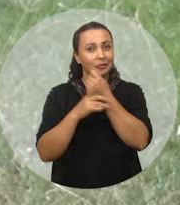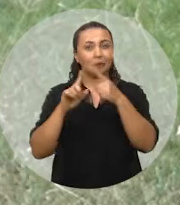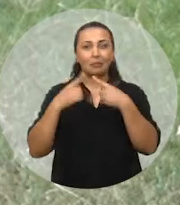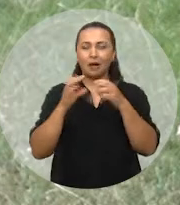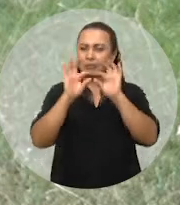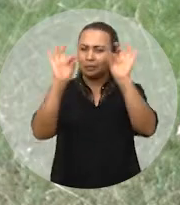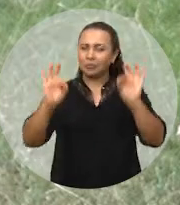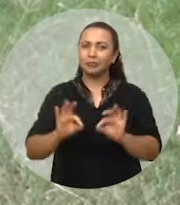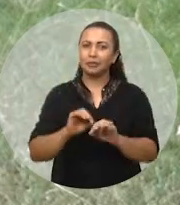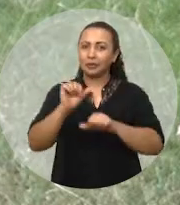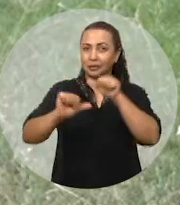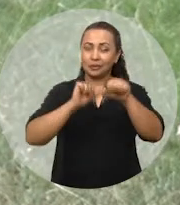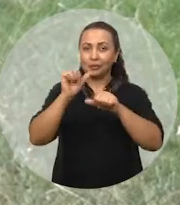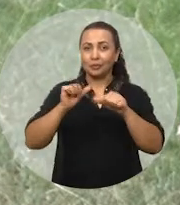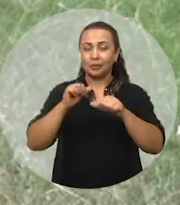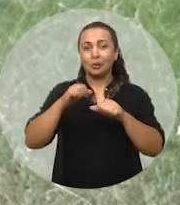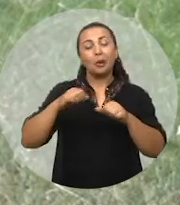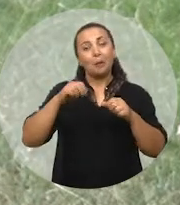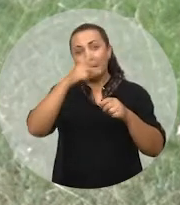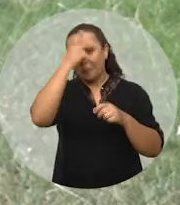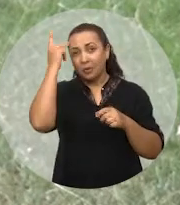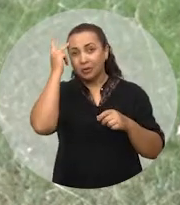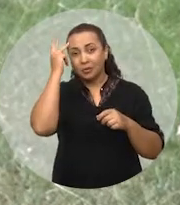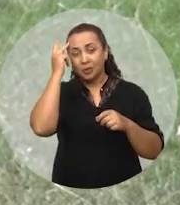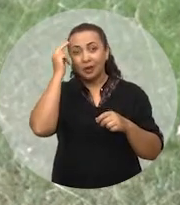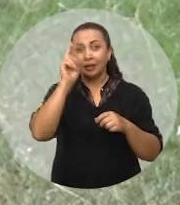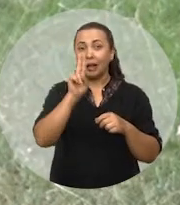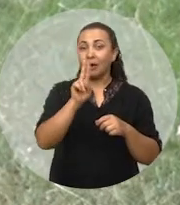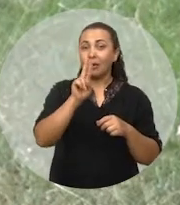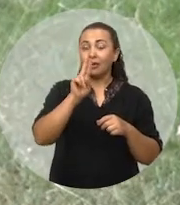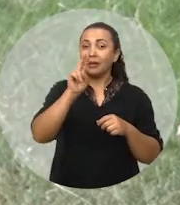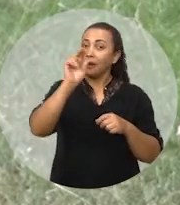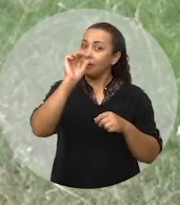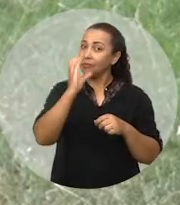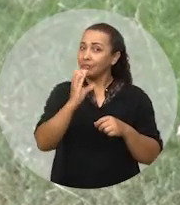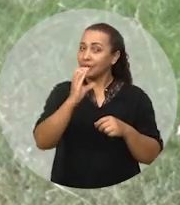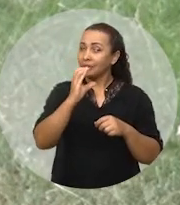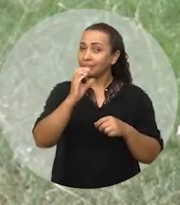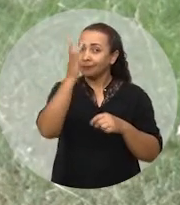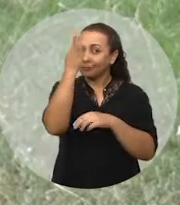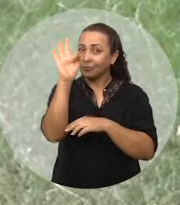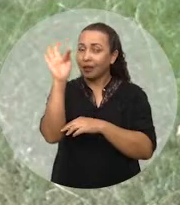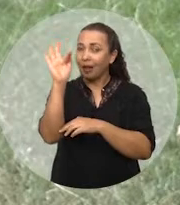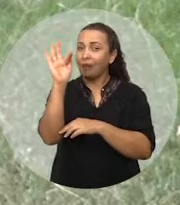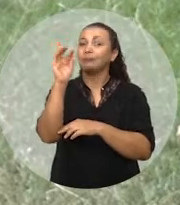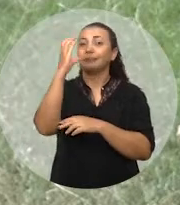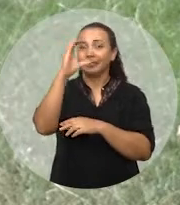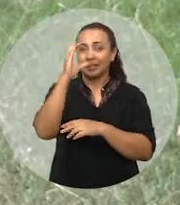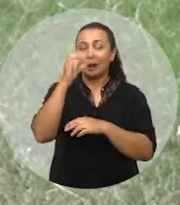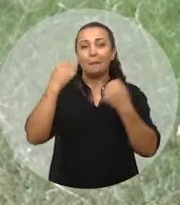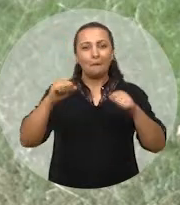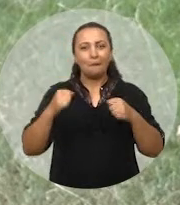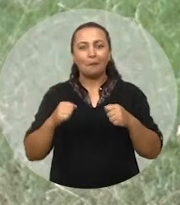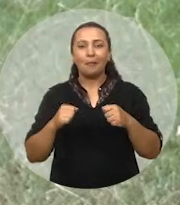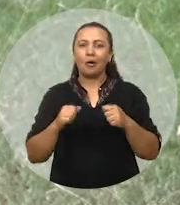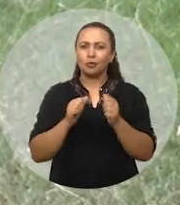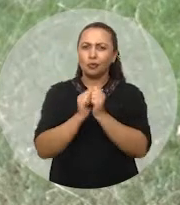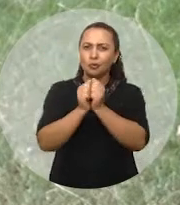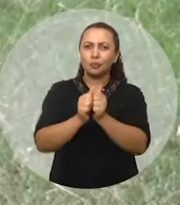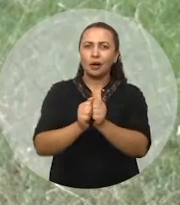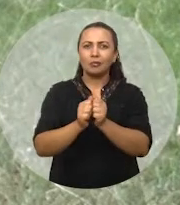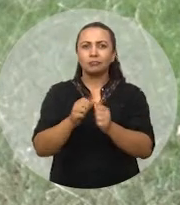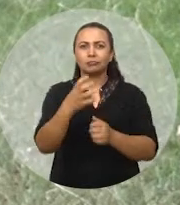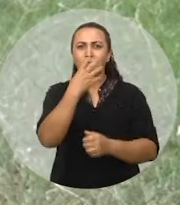por pesquisadores da Universidade Federal do Ceará nos mostra que o equipamento pode rimar com oxigenação, ou